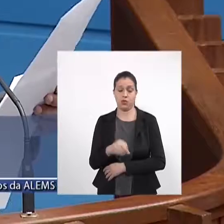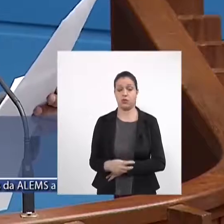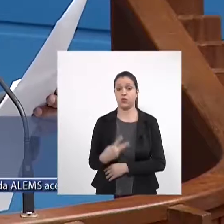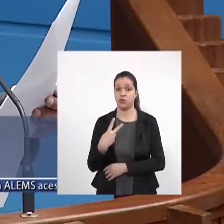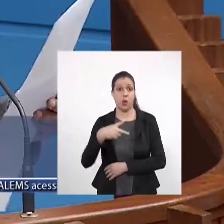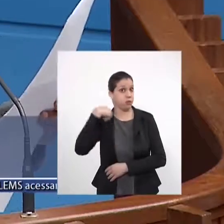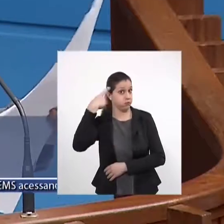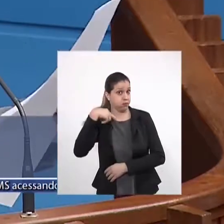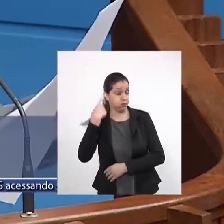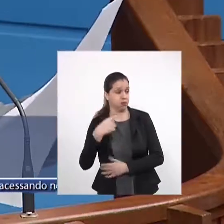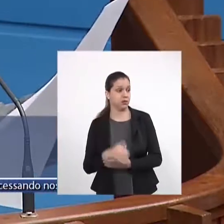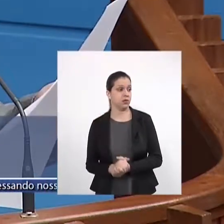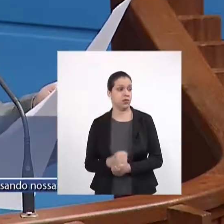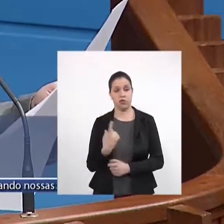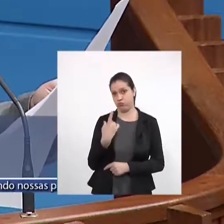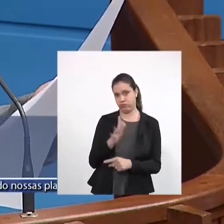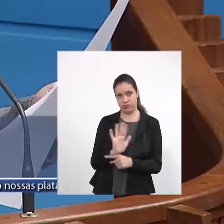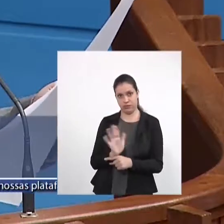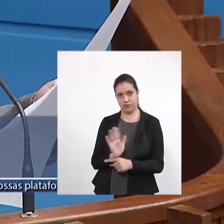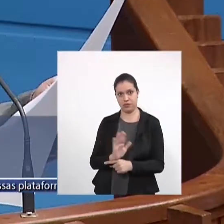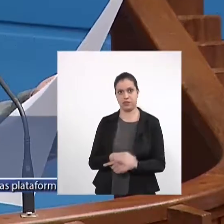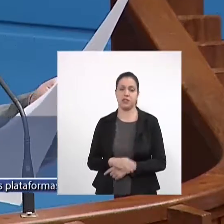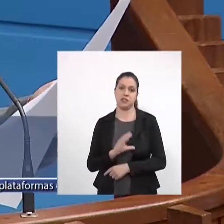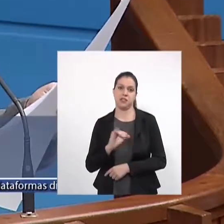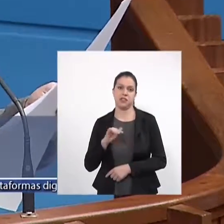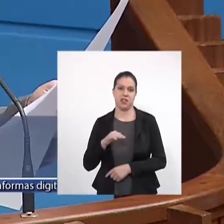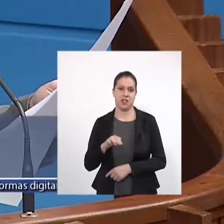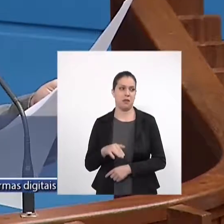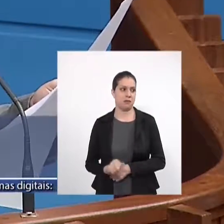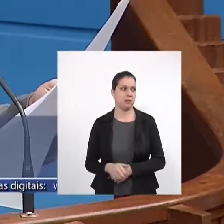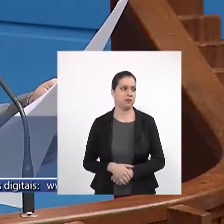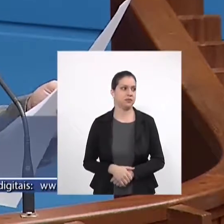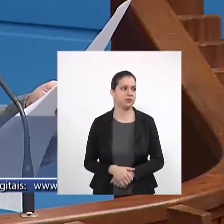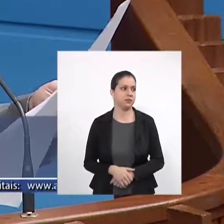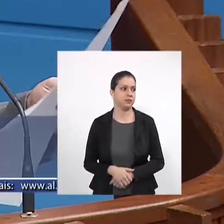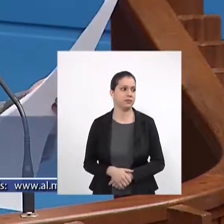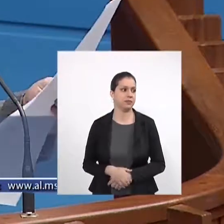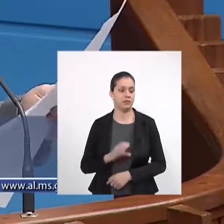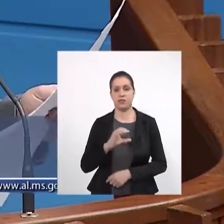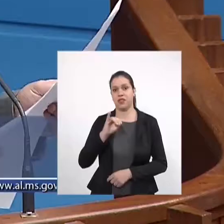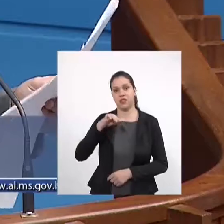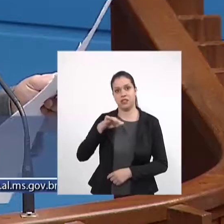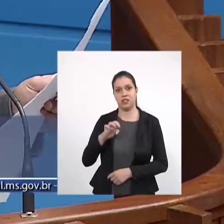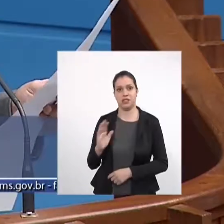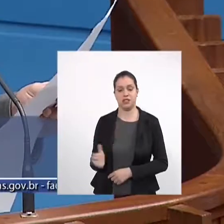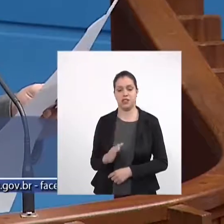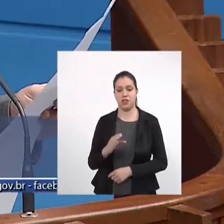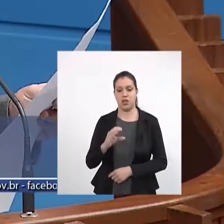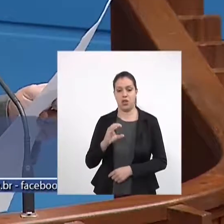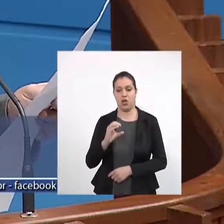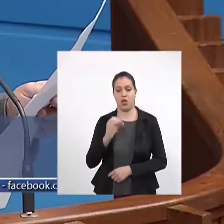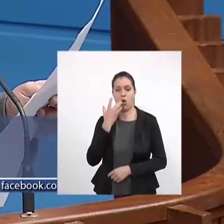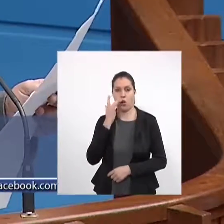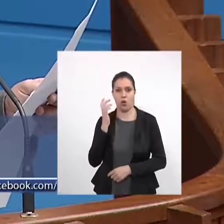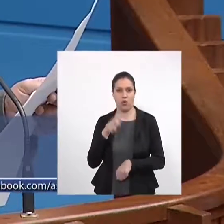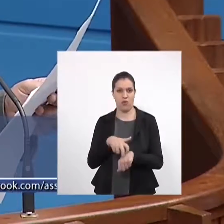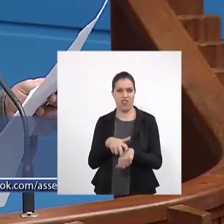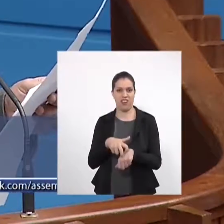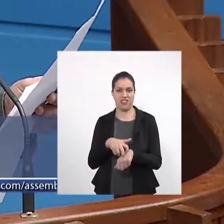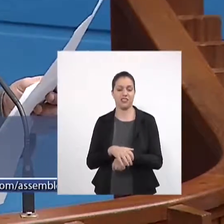cinema, né? Devia ser o Cine Ouro Branco ou Cine Ouro Verde. Cine Ouro Verde, confirma ali o deputado